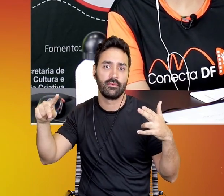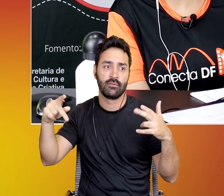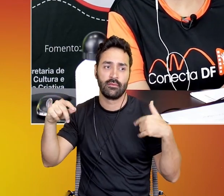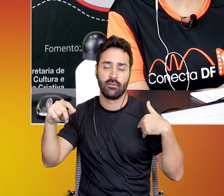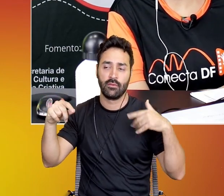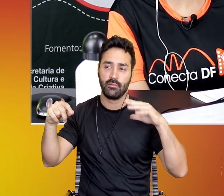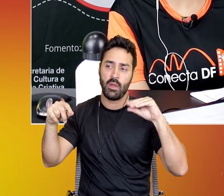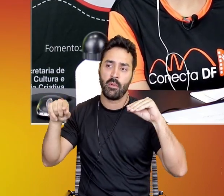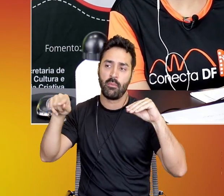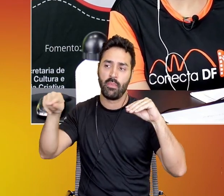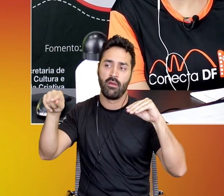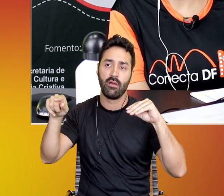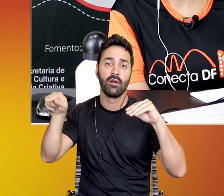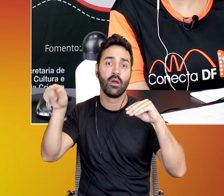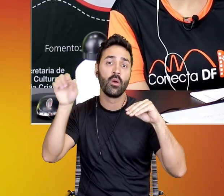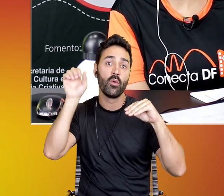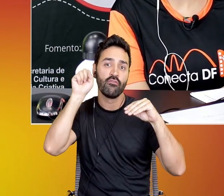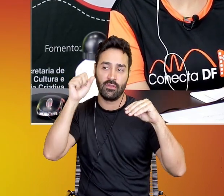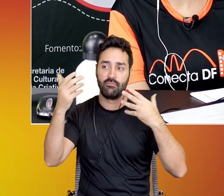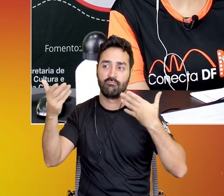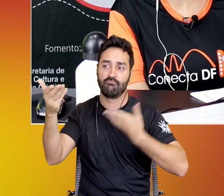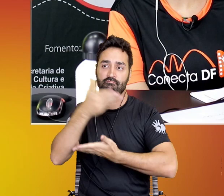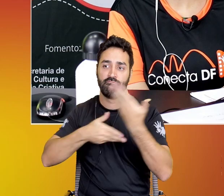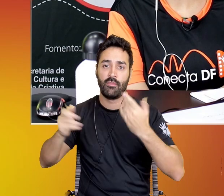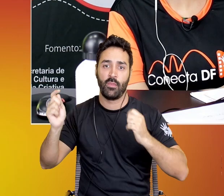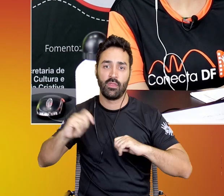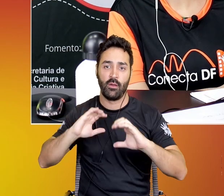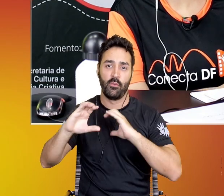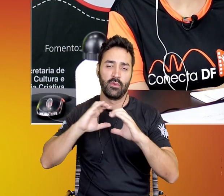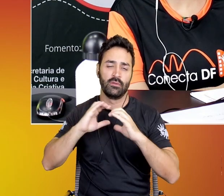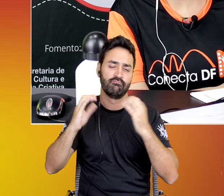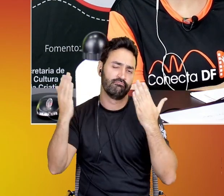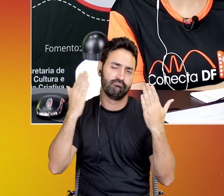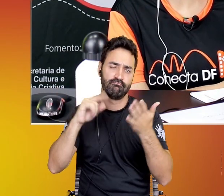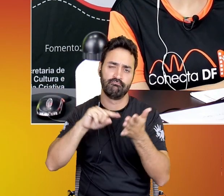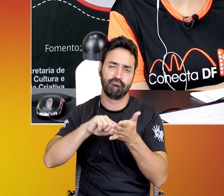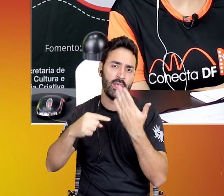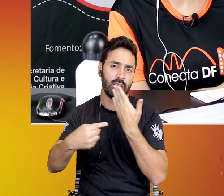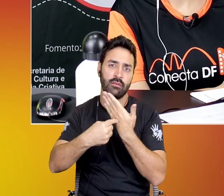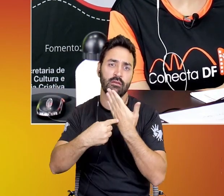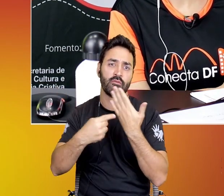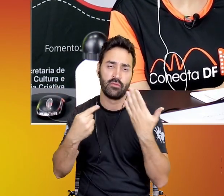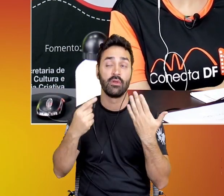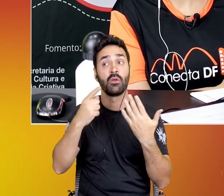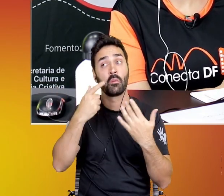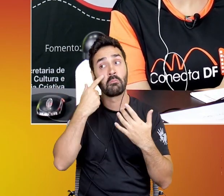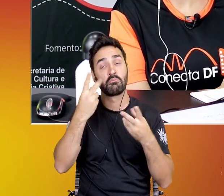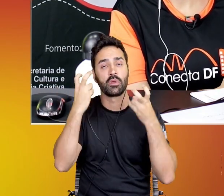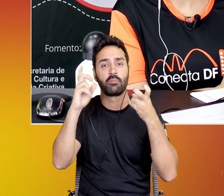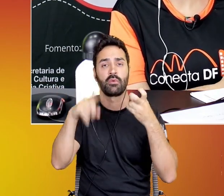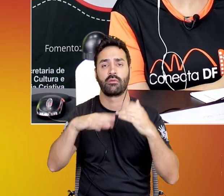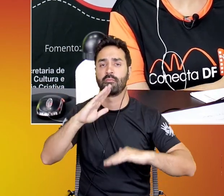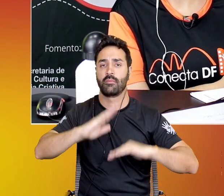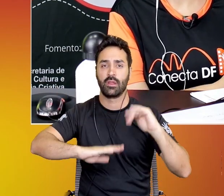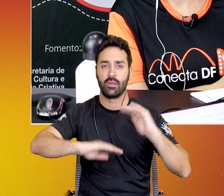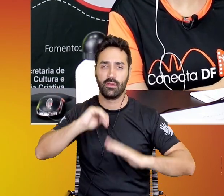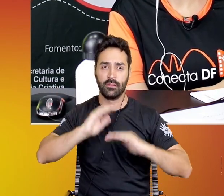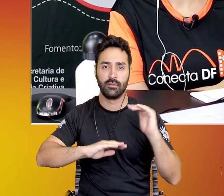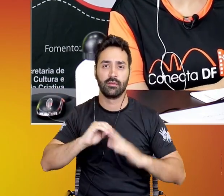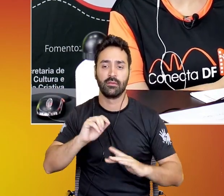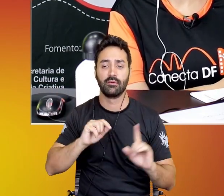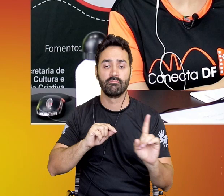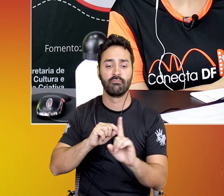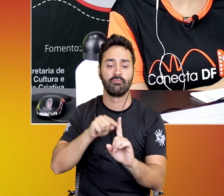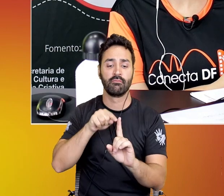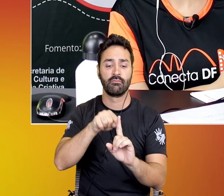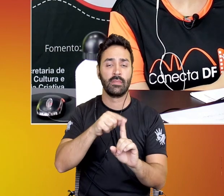E Excelente. é isso, é o que eu vejo assim na prática. Eu ensino uma criança de 4 anos de